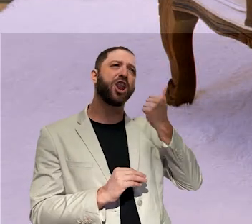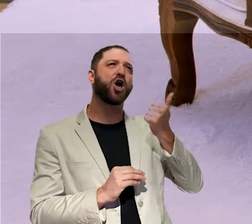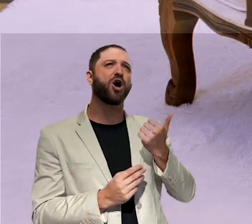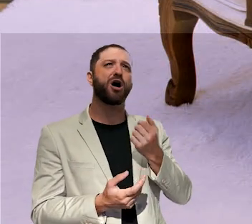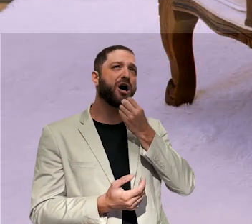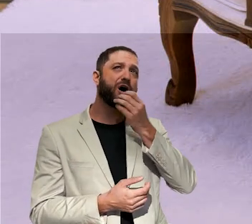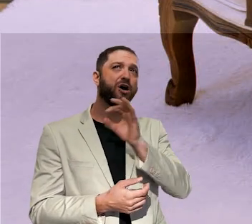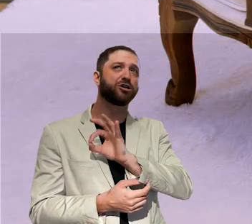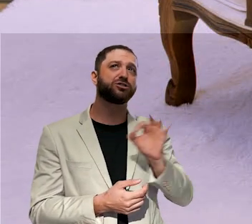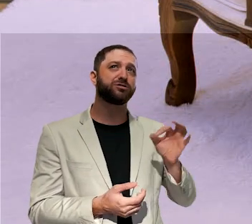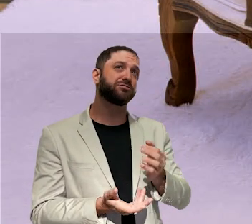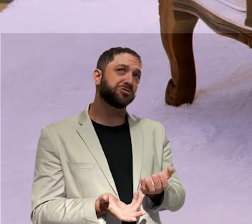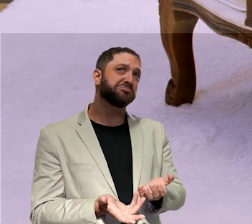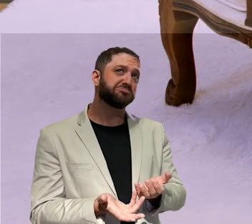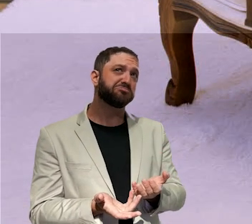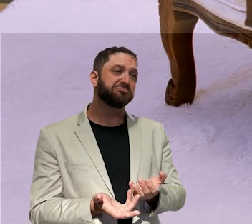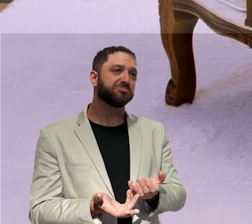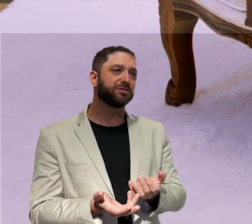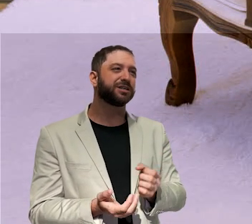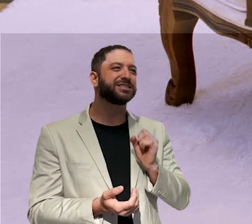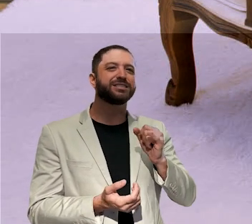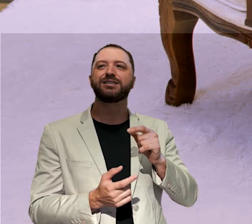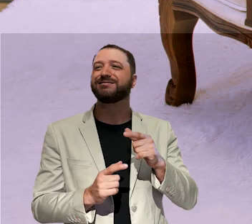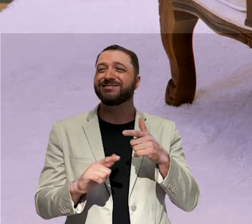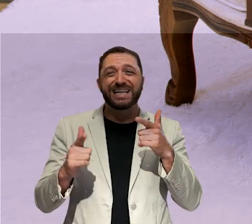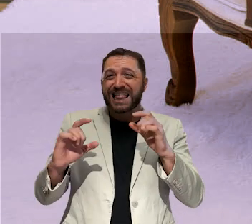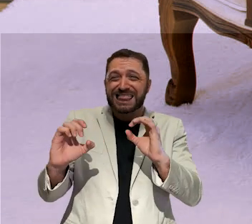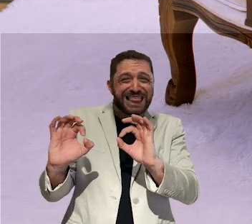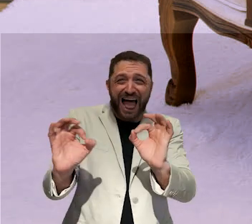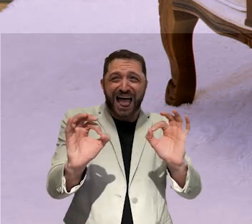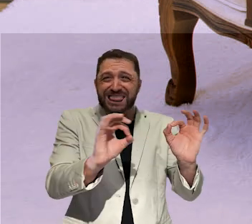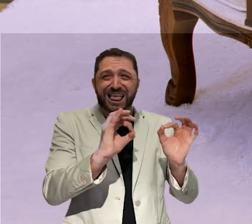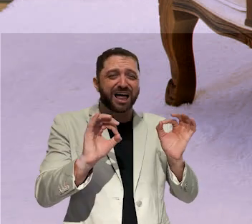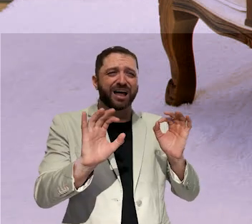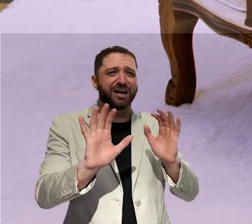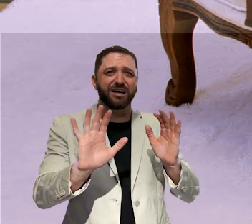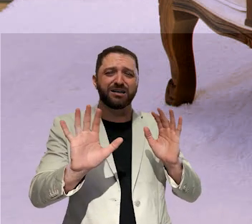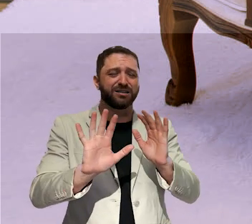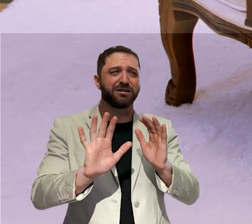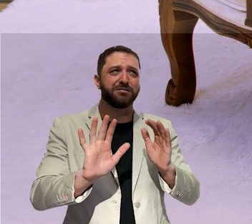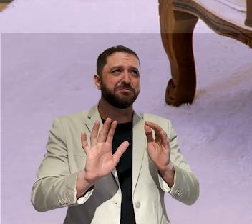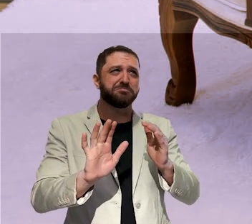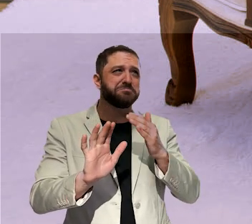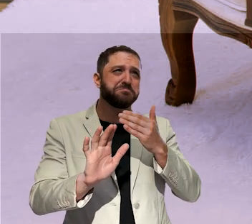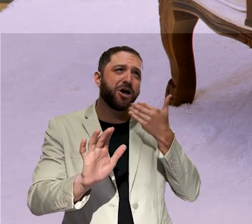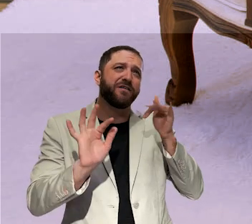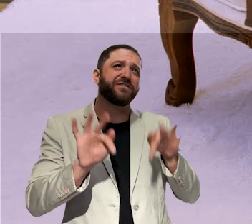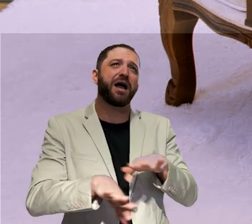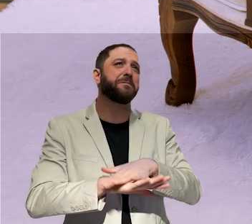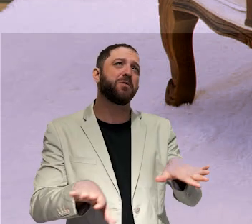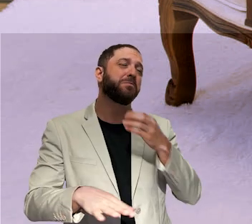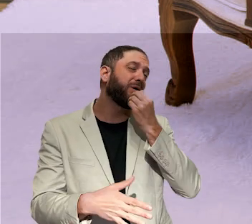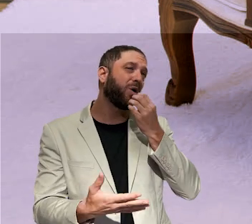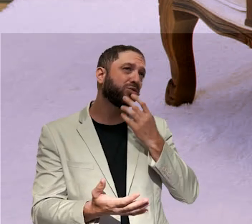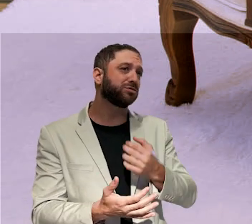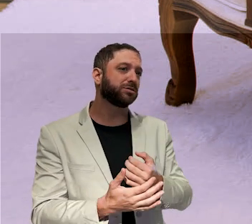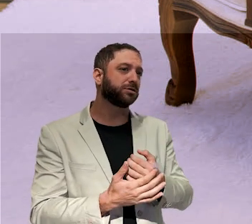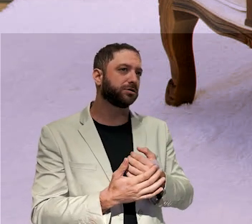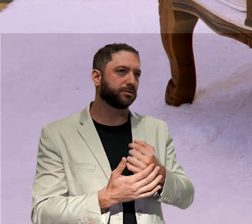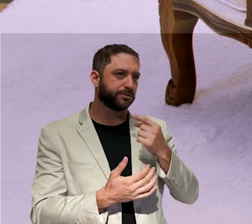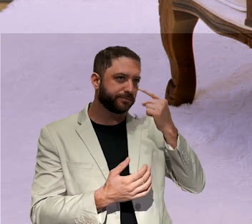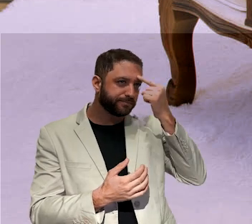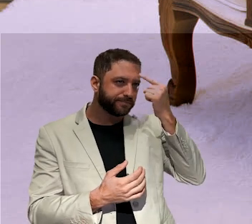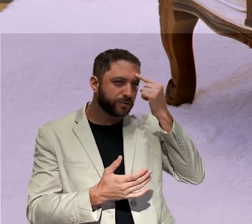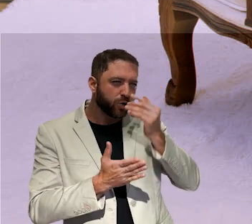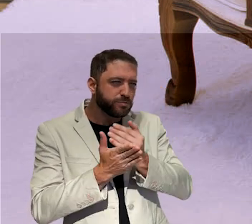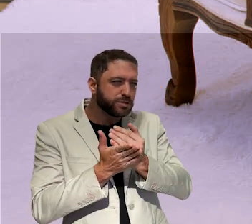sumir seria ótimo, ou se nada mais disso existisse seria muito bom, né? A pessoa